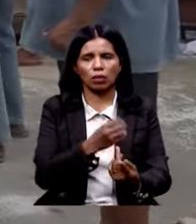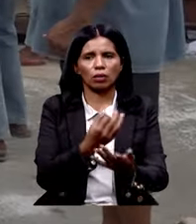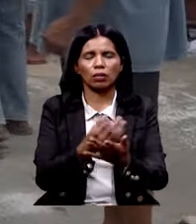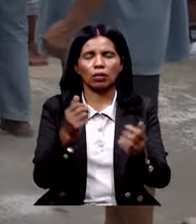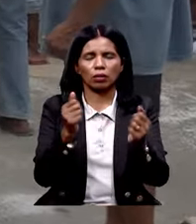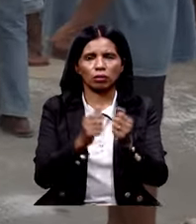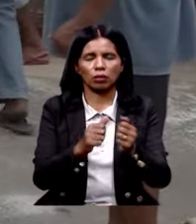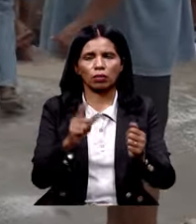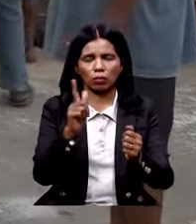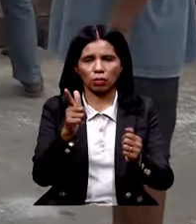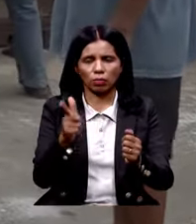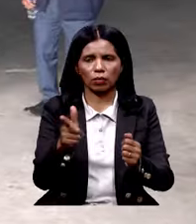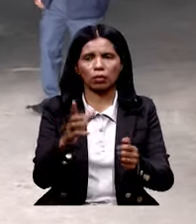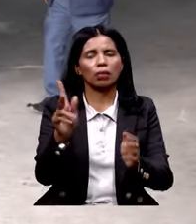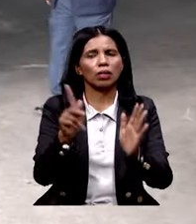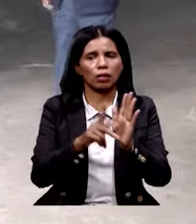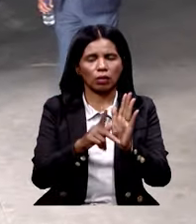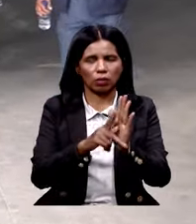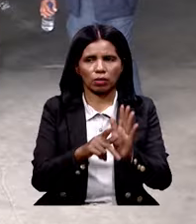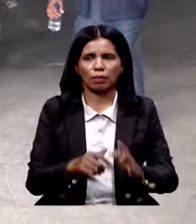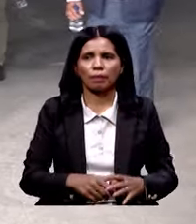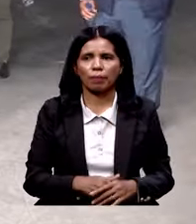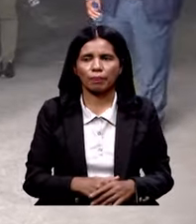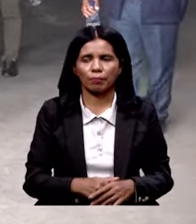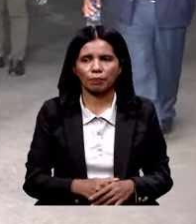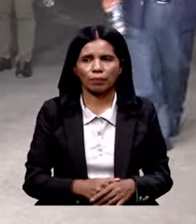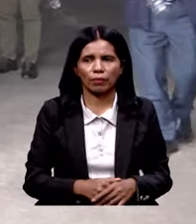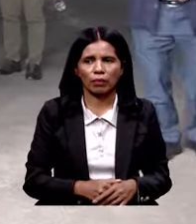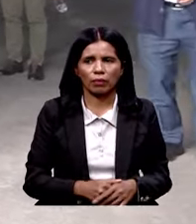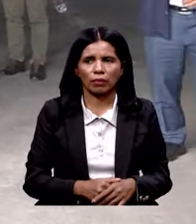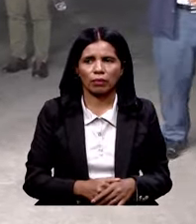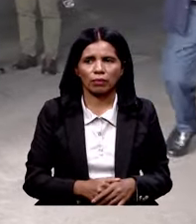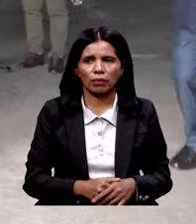centavo rua nulo cada quilograma. Romaldo Neves, Tito Silva, Ziamen.